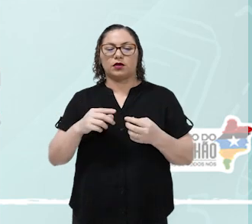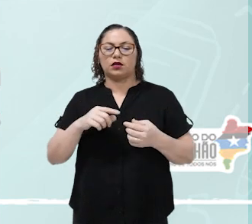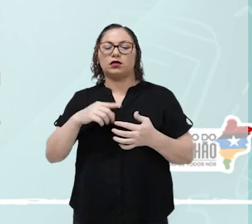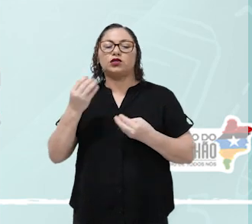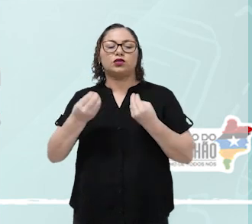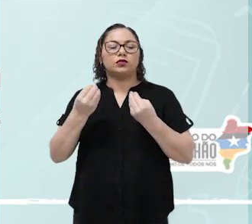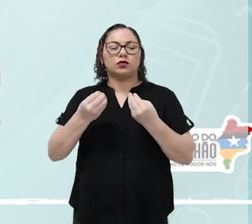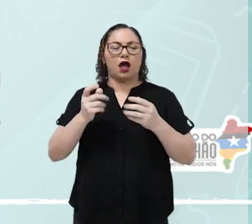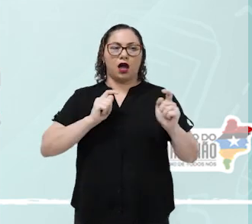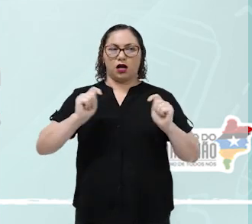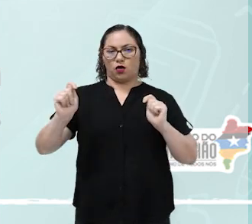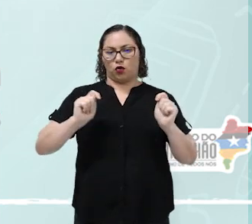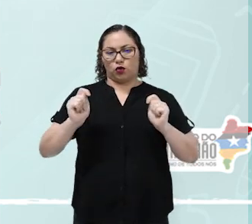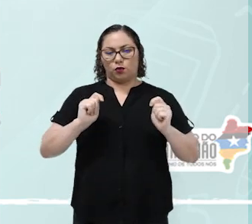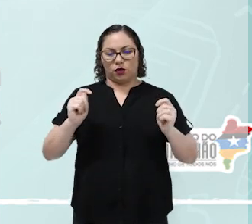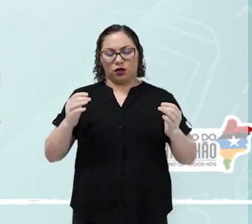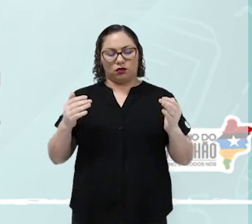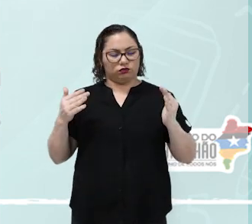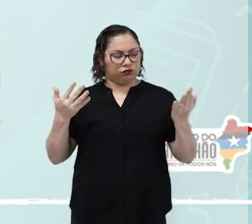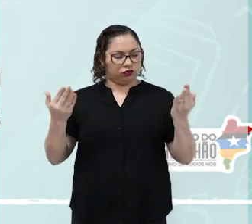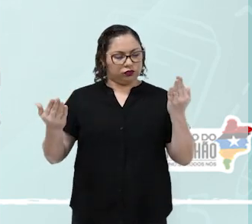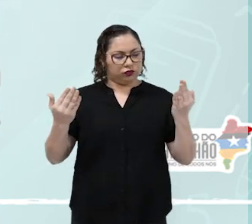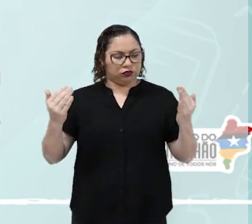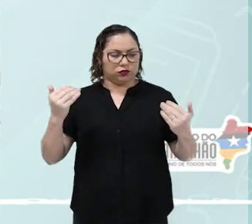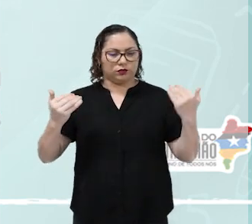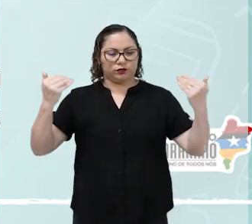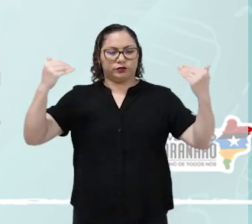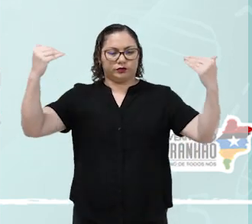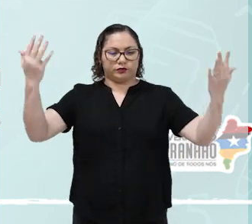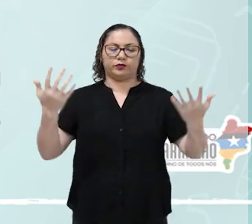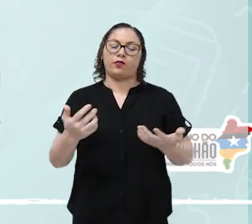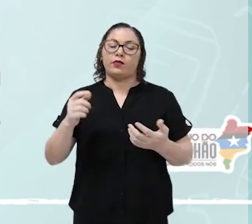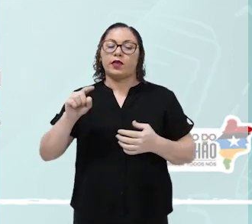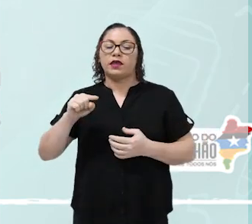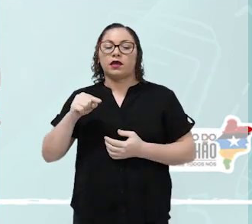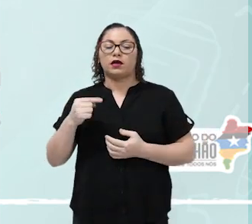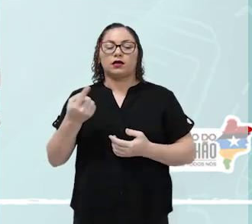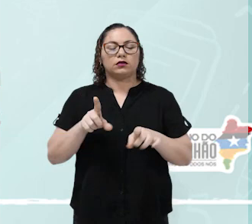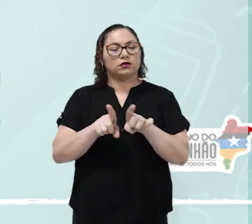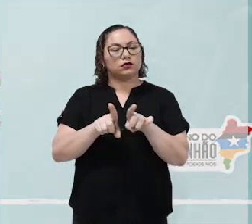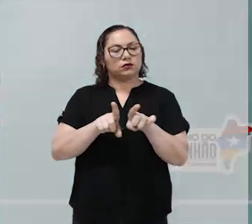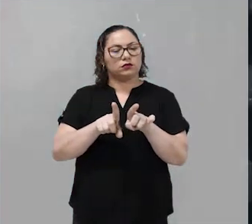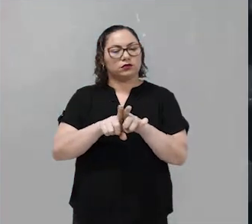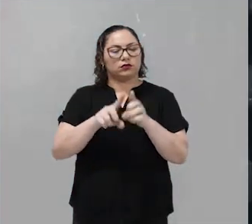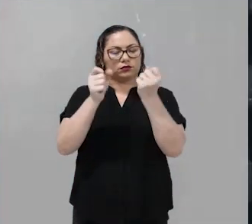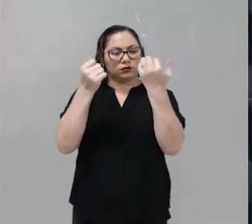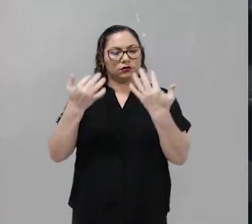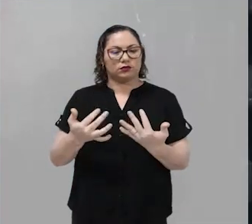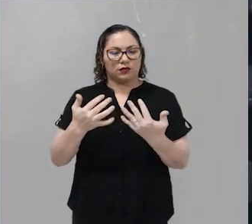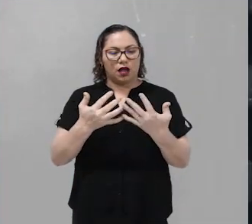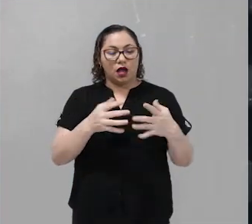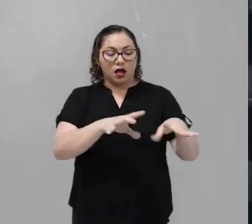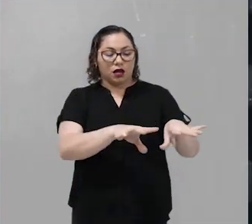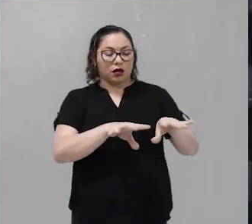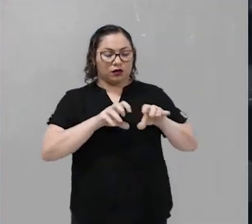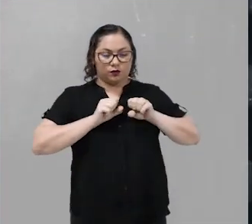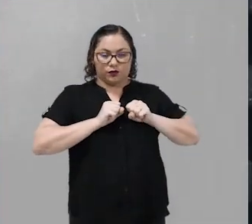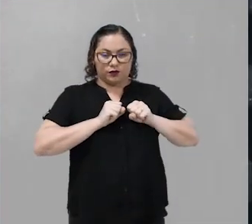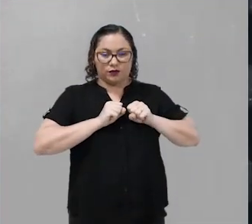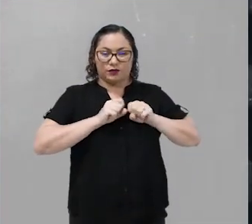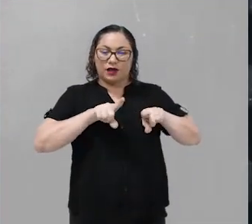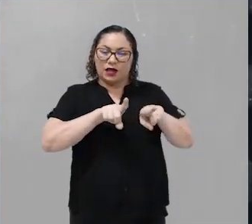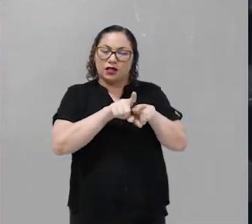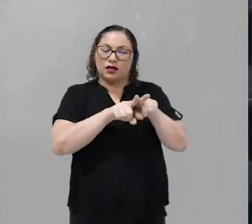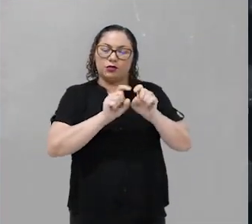dos setores econômicos, dos setores de produção. Ainda há pouco a gente falou de fatores atrativos e